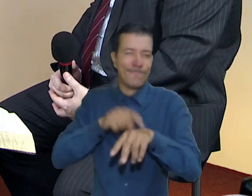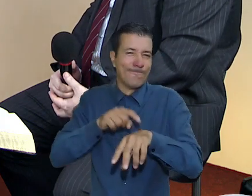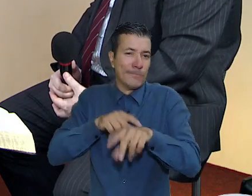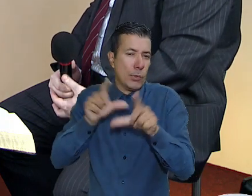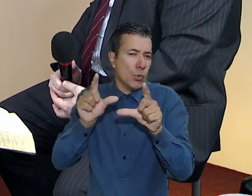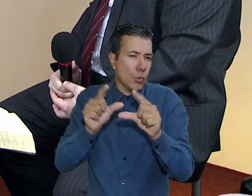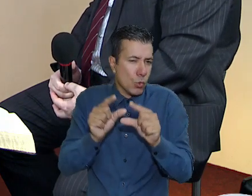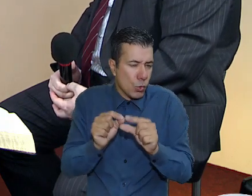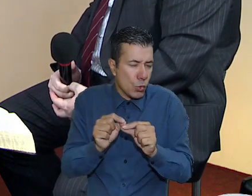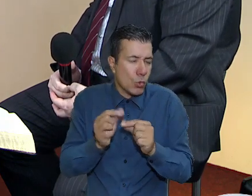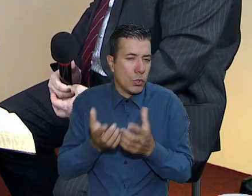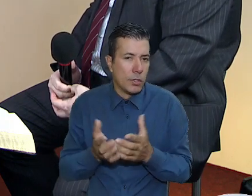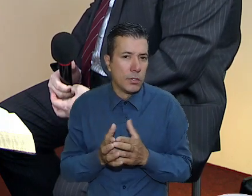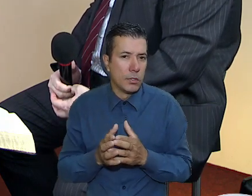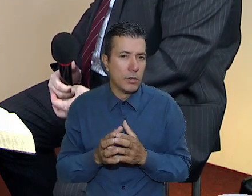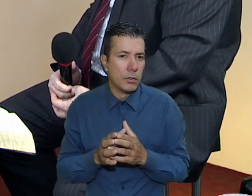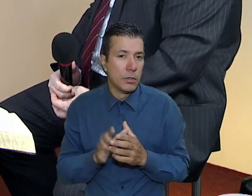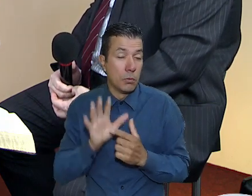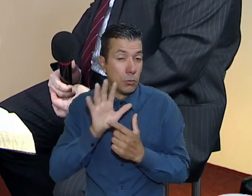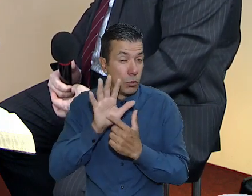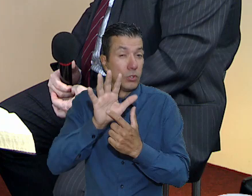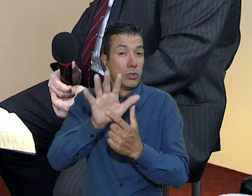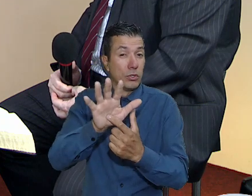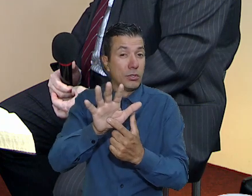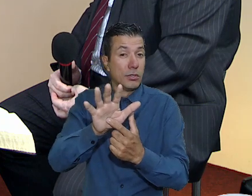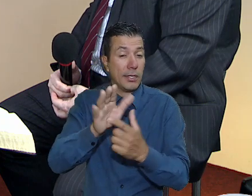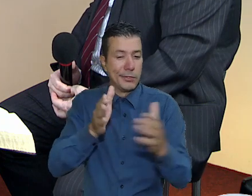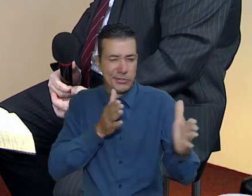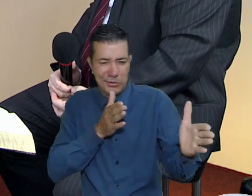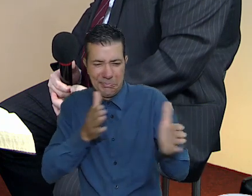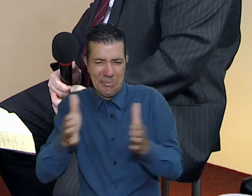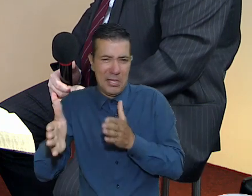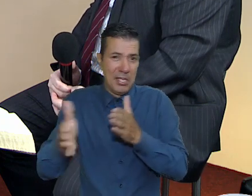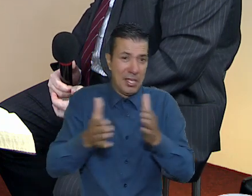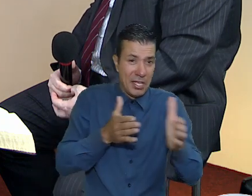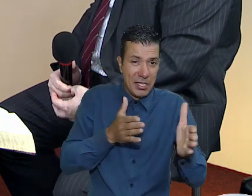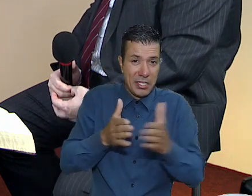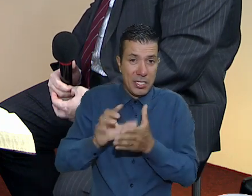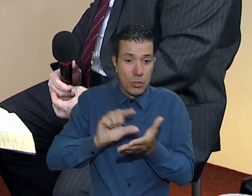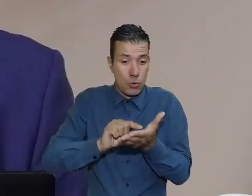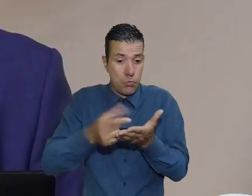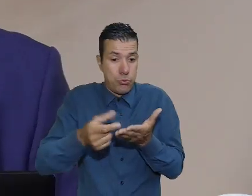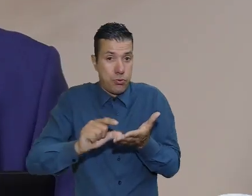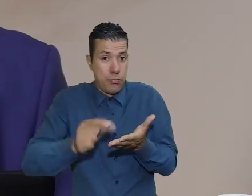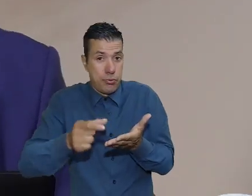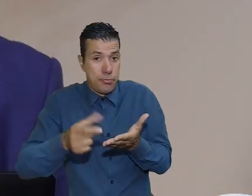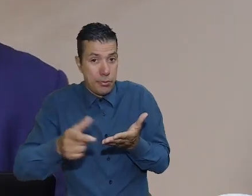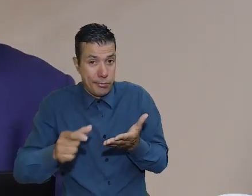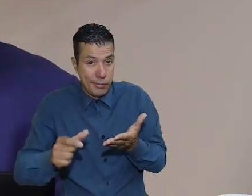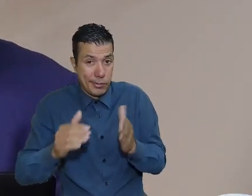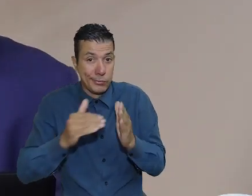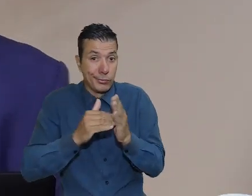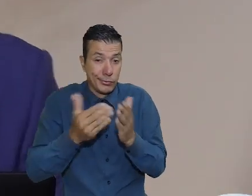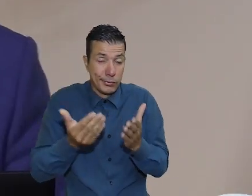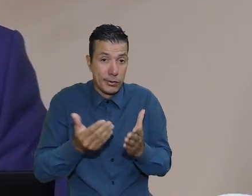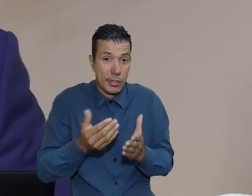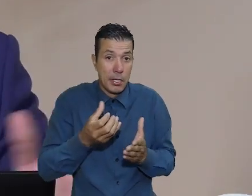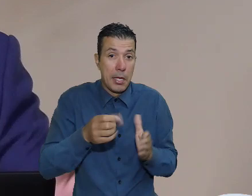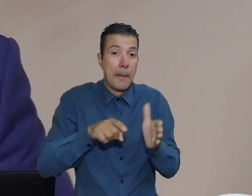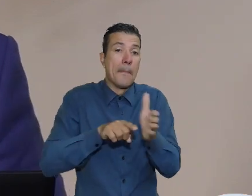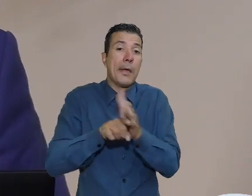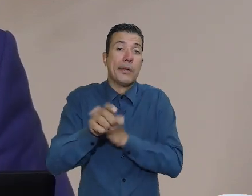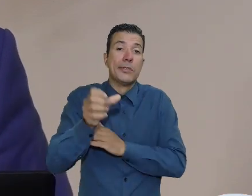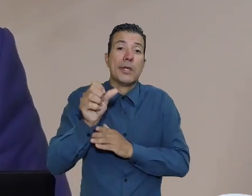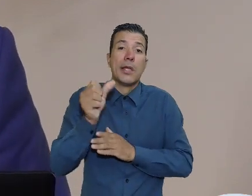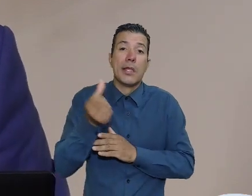é curto, nós vamos tentar cobrir agora esse período desses últimos selos que nos é apresentado. Pergunta 6, eu